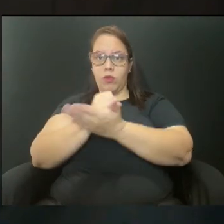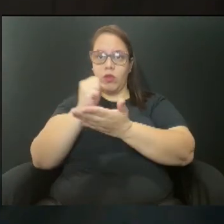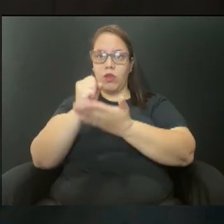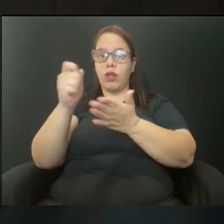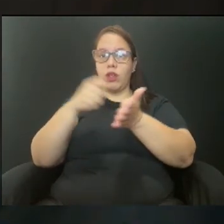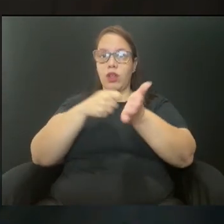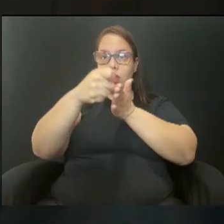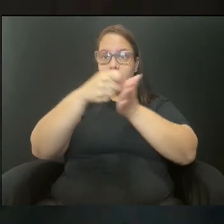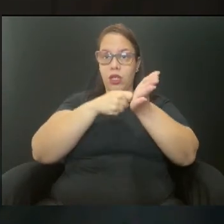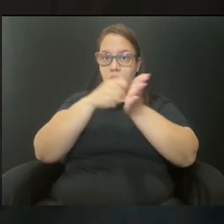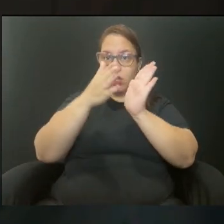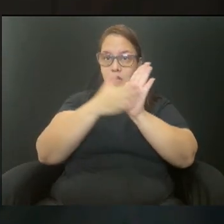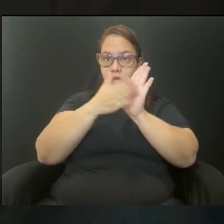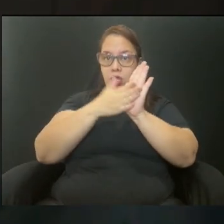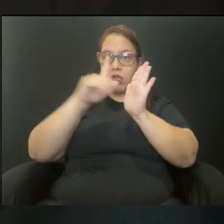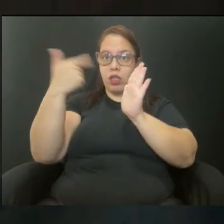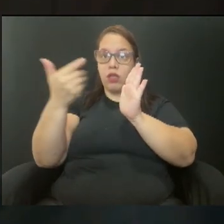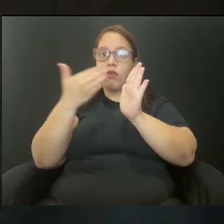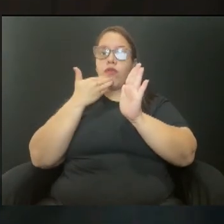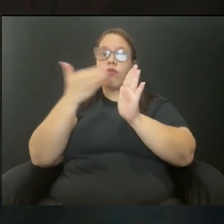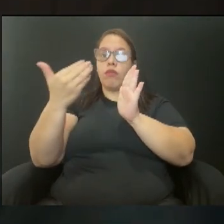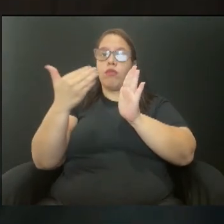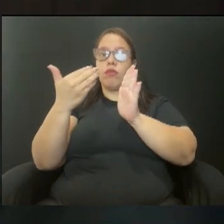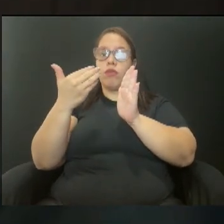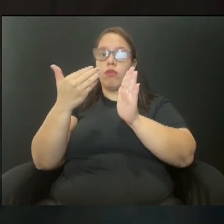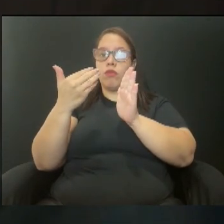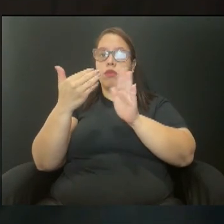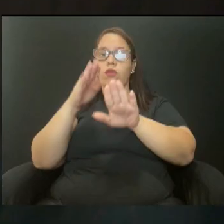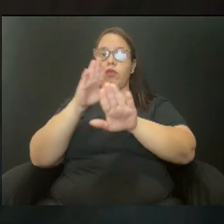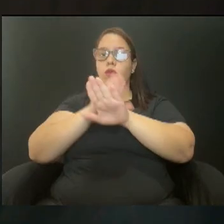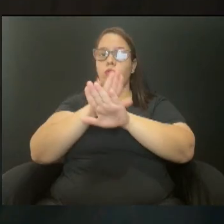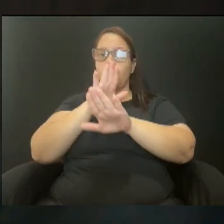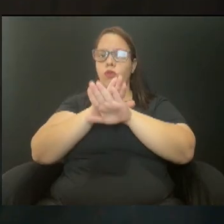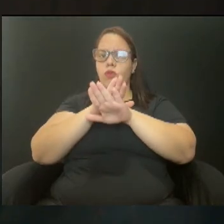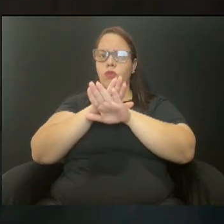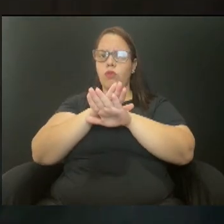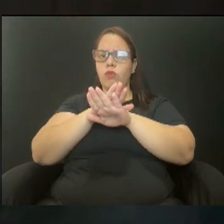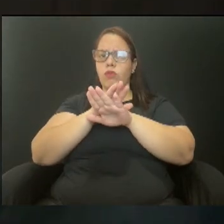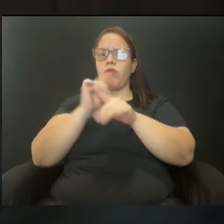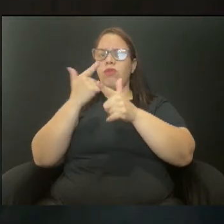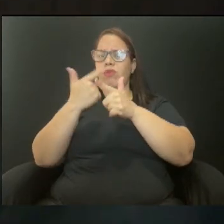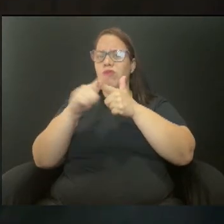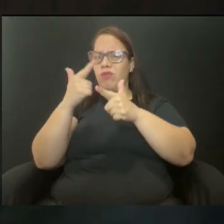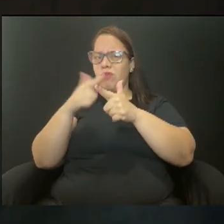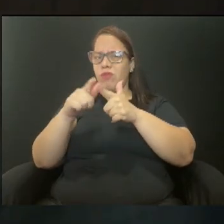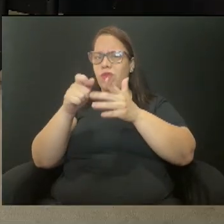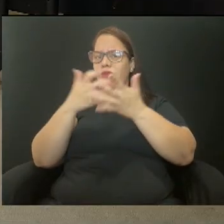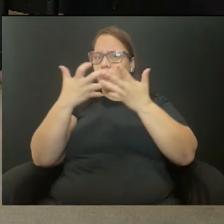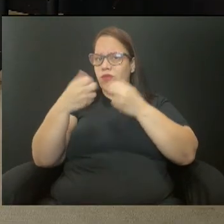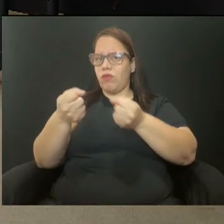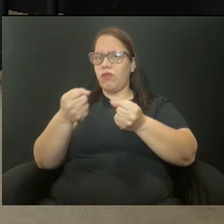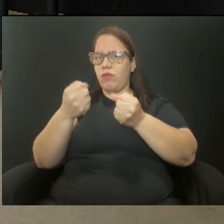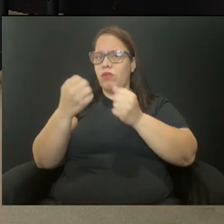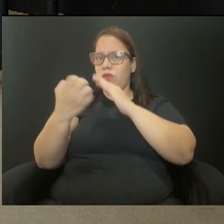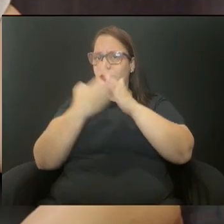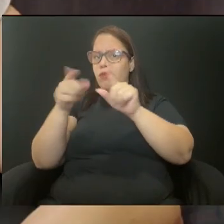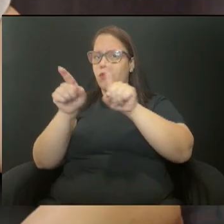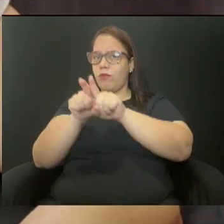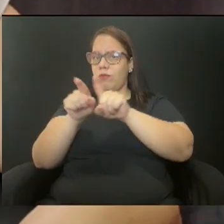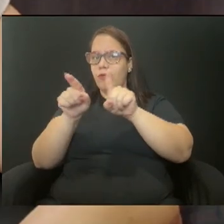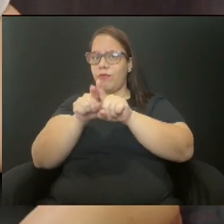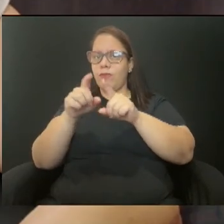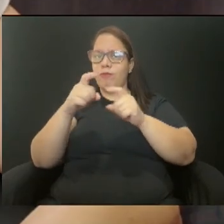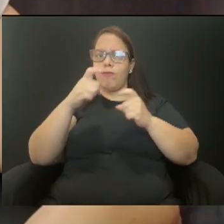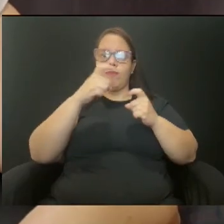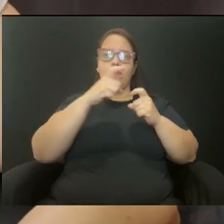e depois pede para receber por fora. Isso dá problema para quem aceita e para a empresa também? doutora Cláudia? Sim,